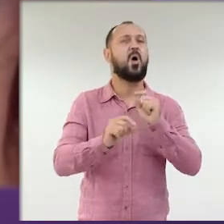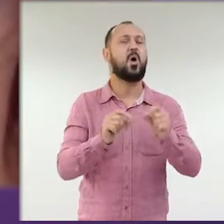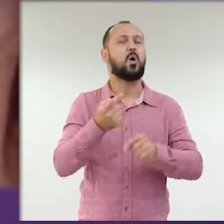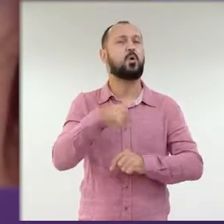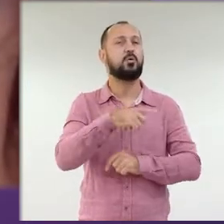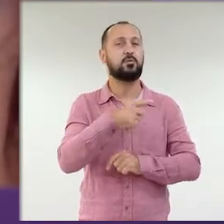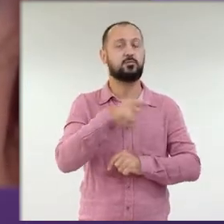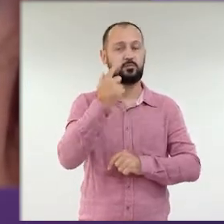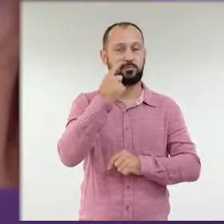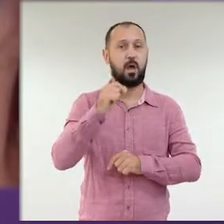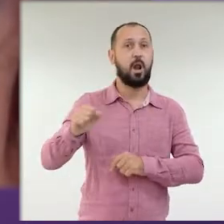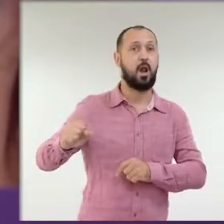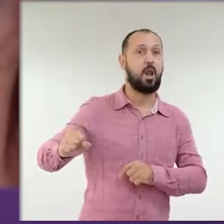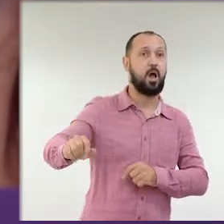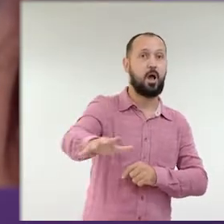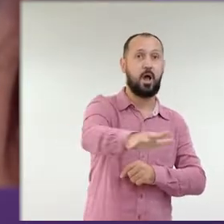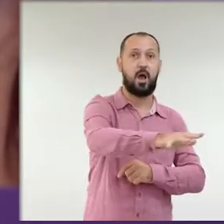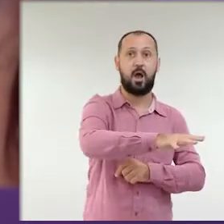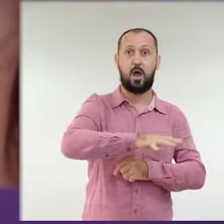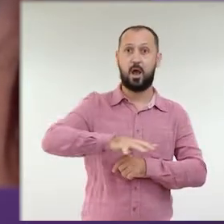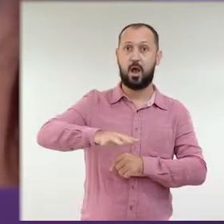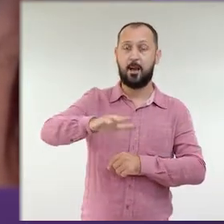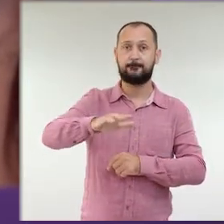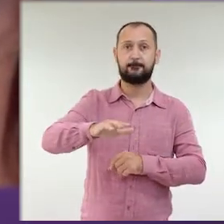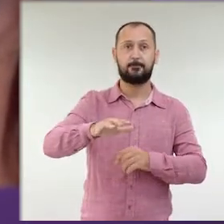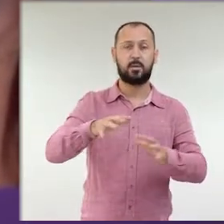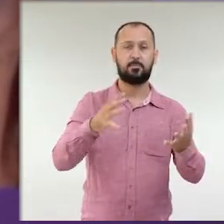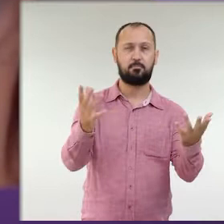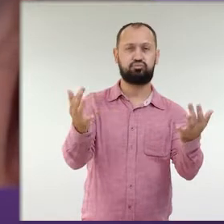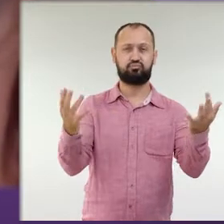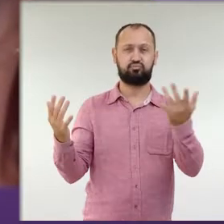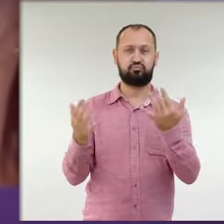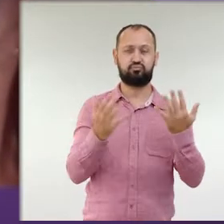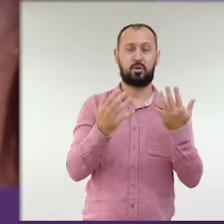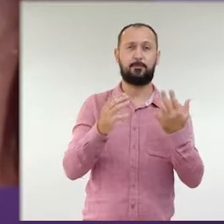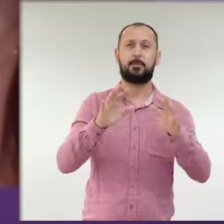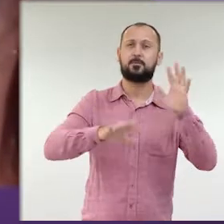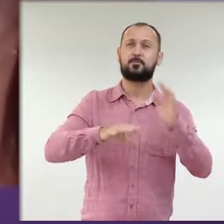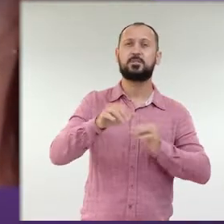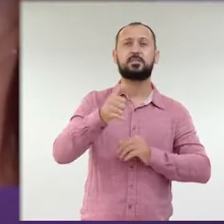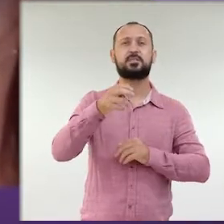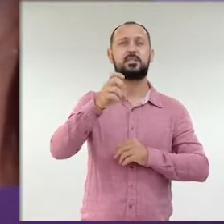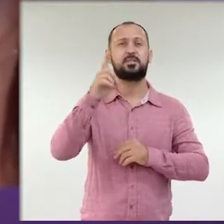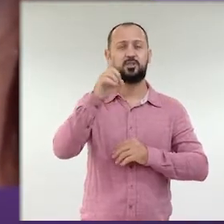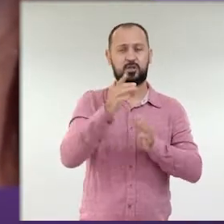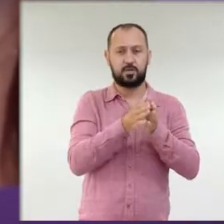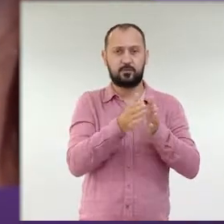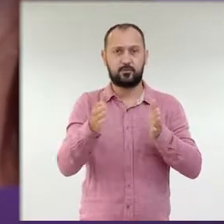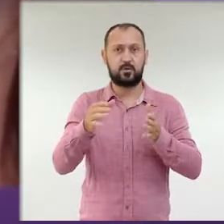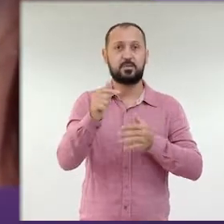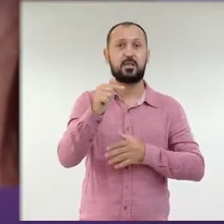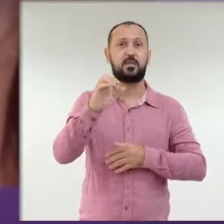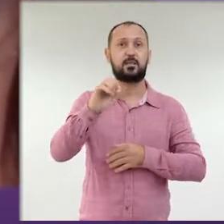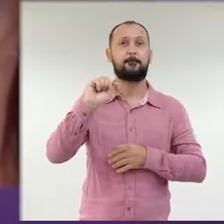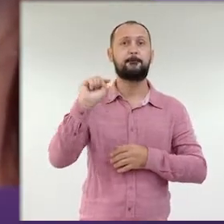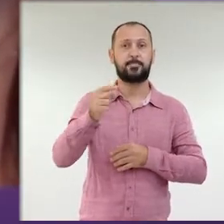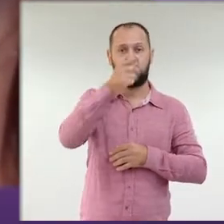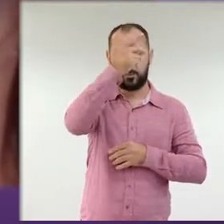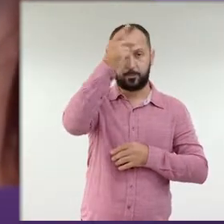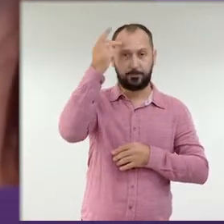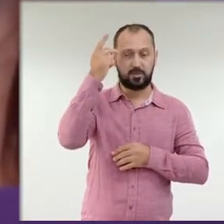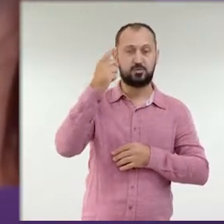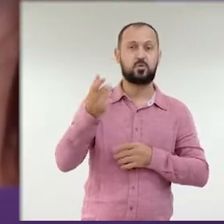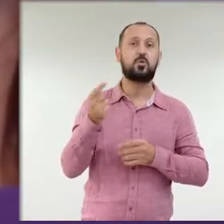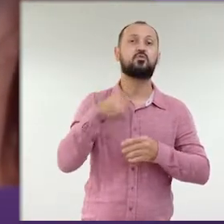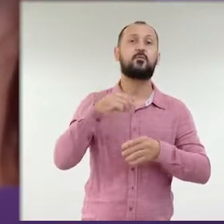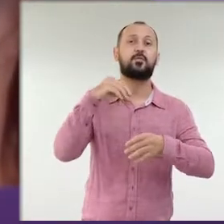alcançando um público muito grande. Nos primeiros 15 dias de campanha, foram quase 70 mil pessoas alcançadas só